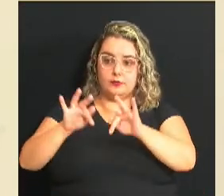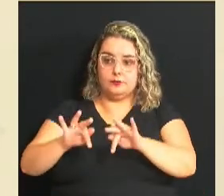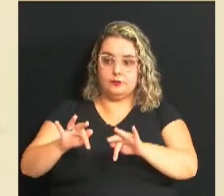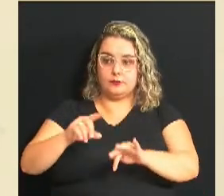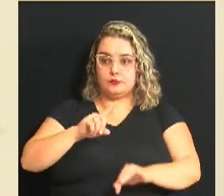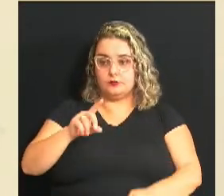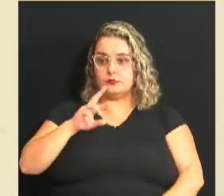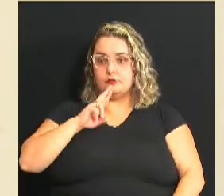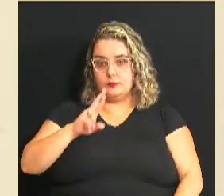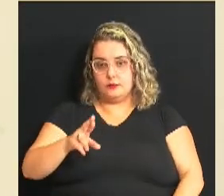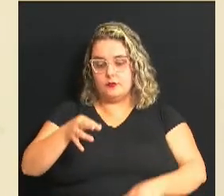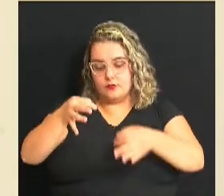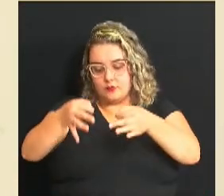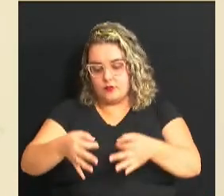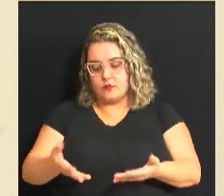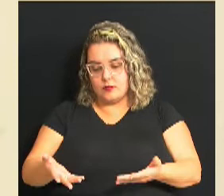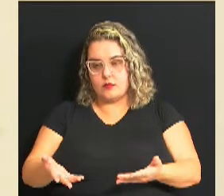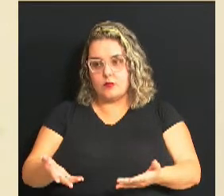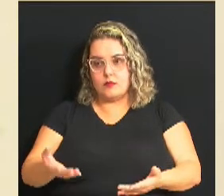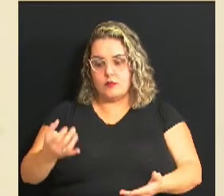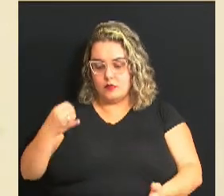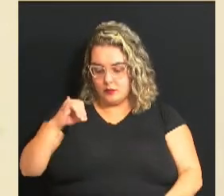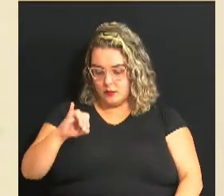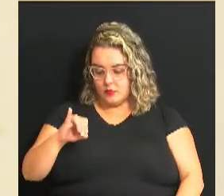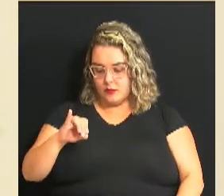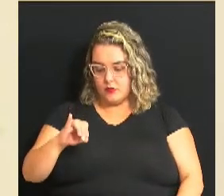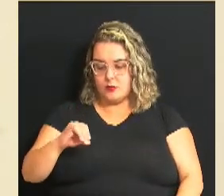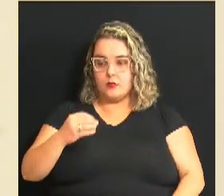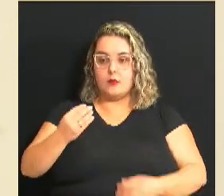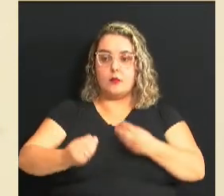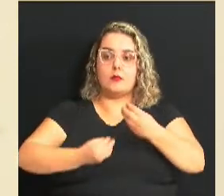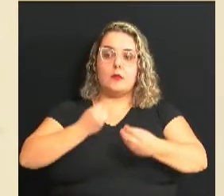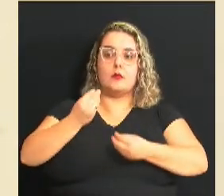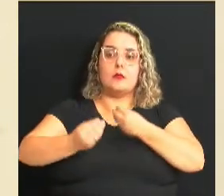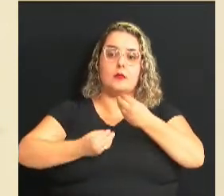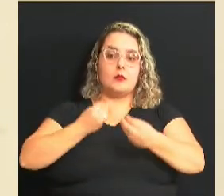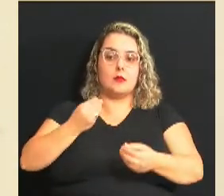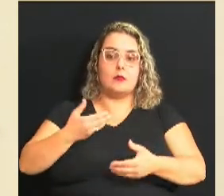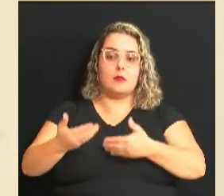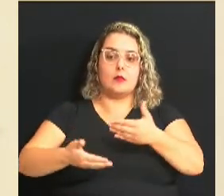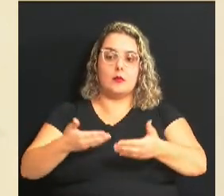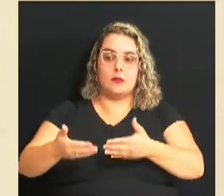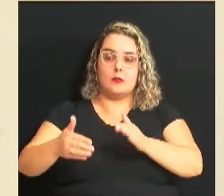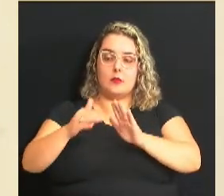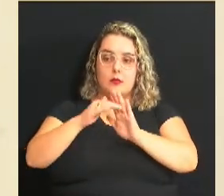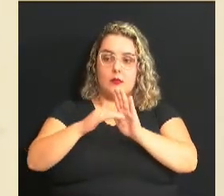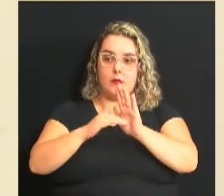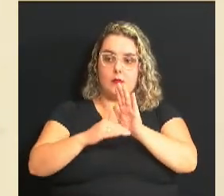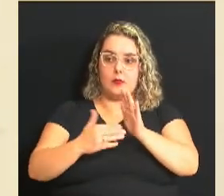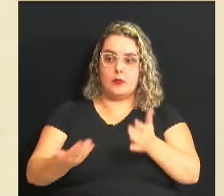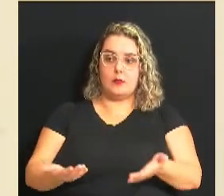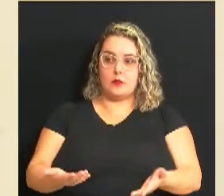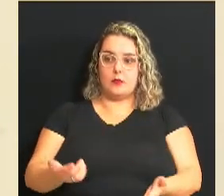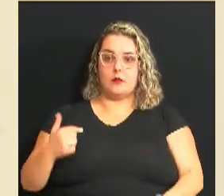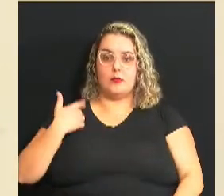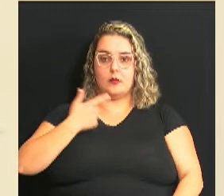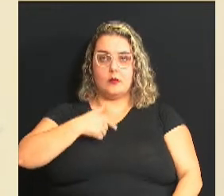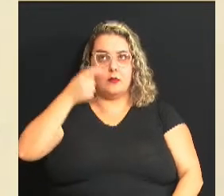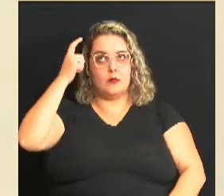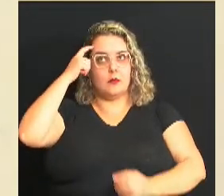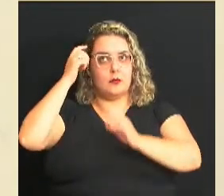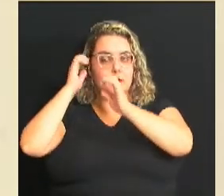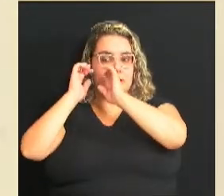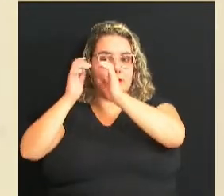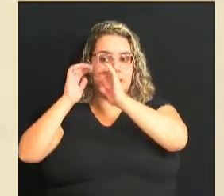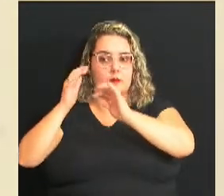resposta definitiva, mas como que isso tem sido tratado nessa pauta, né, à medida que nós estamos pensando aqui. Eu